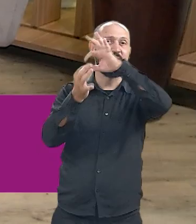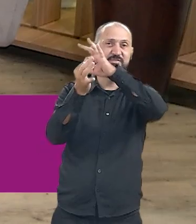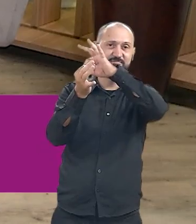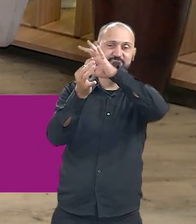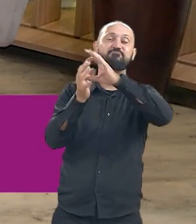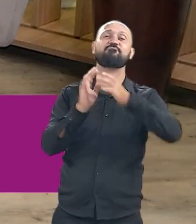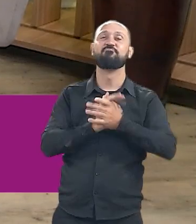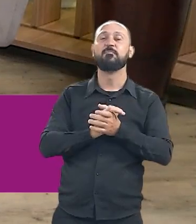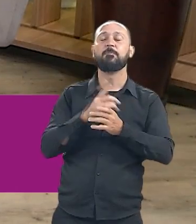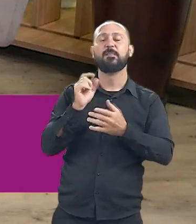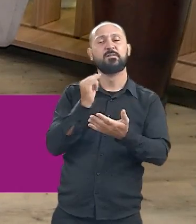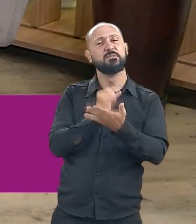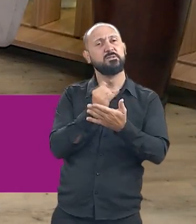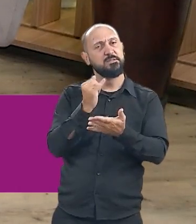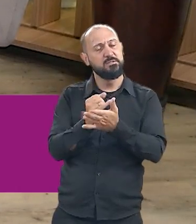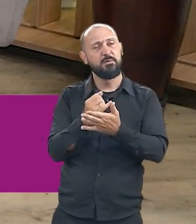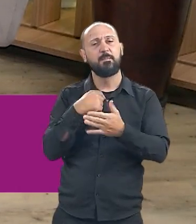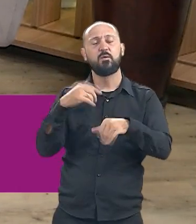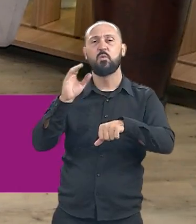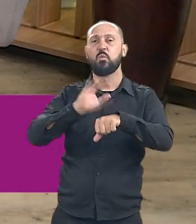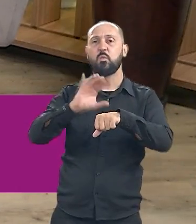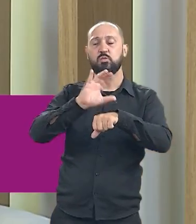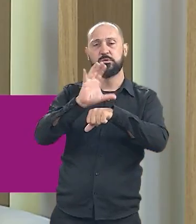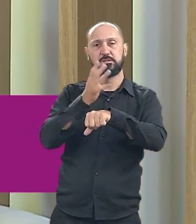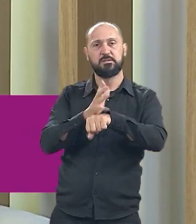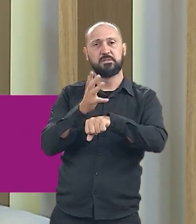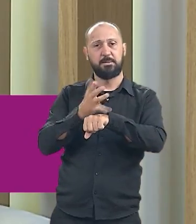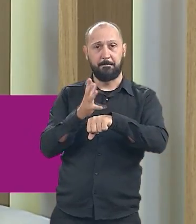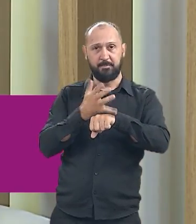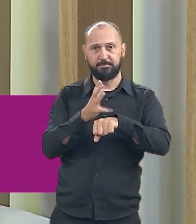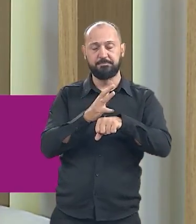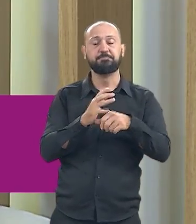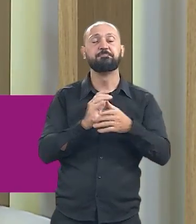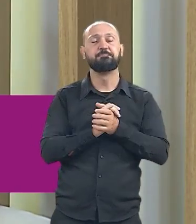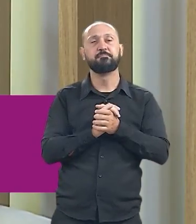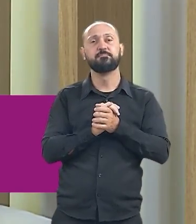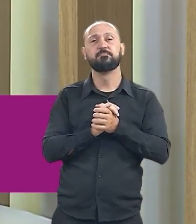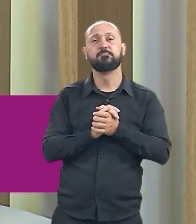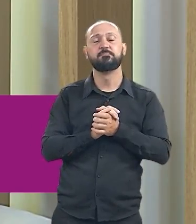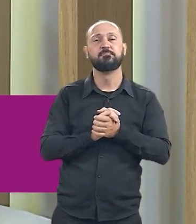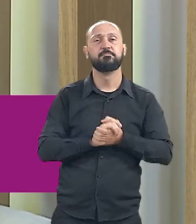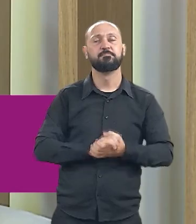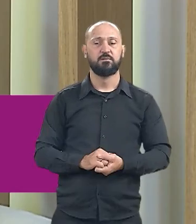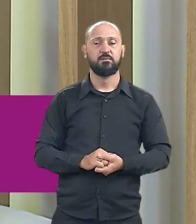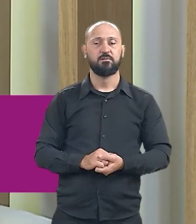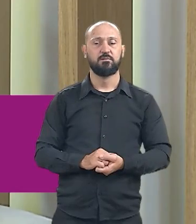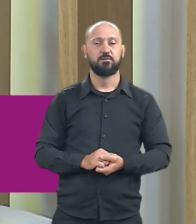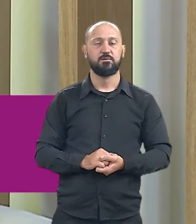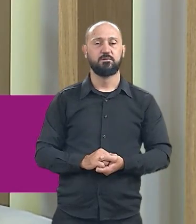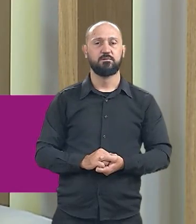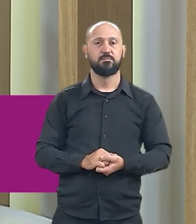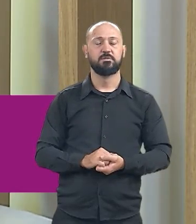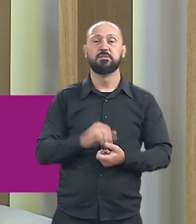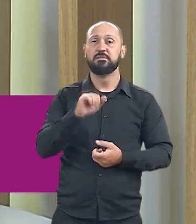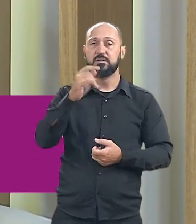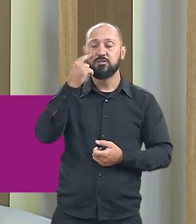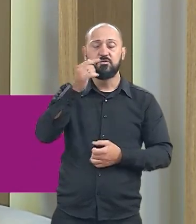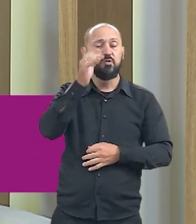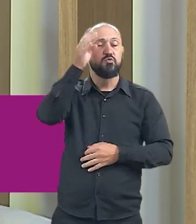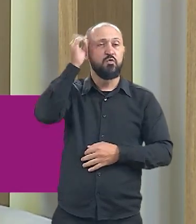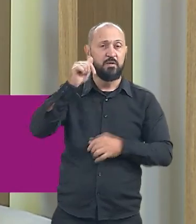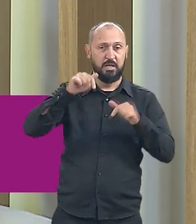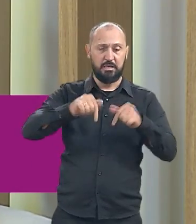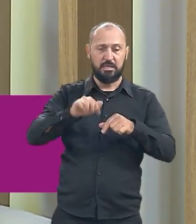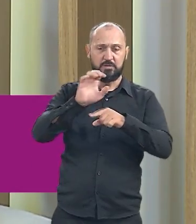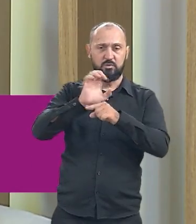ele faz a inscrição para o curso de treinamento, tá certo? Mas quem estiver nos ouvindo fora aqui do estado, entra no site